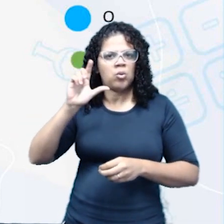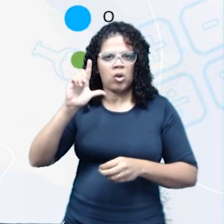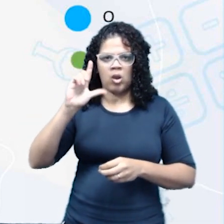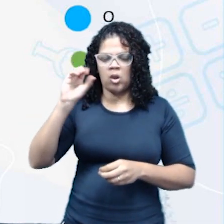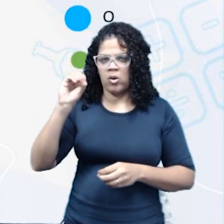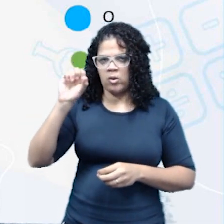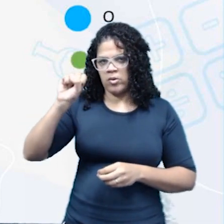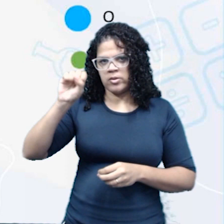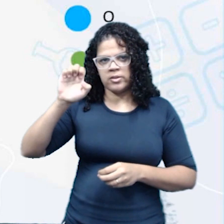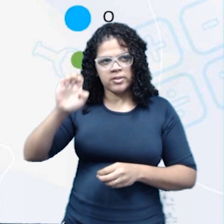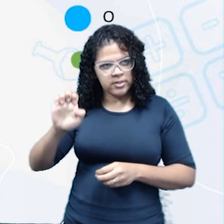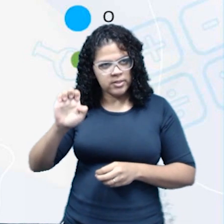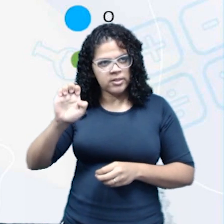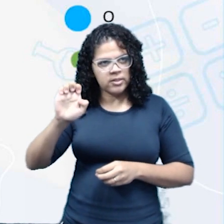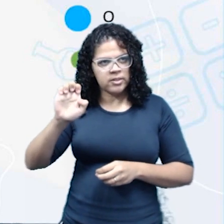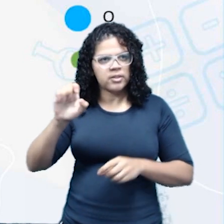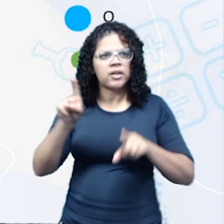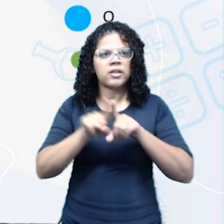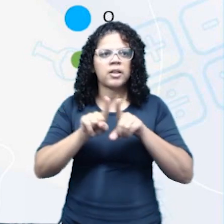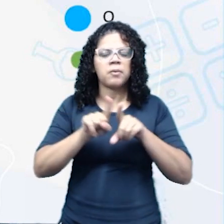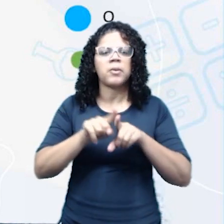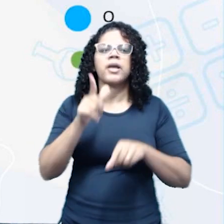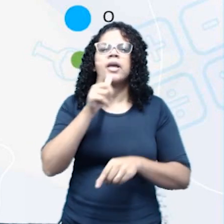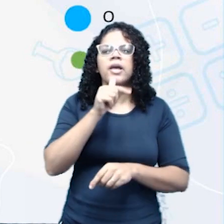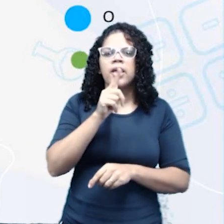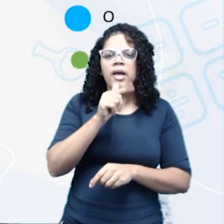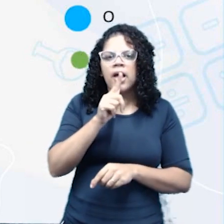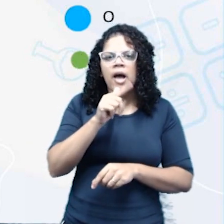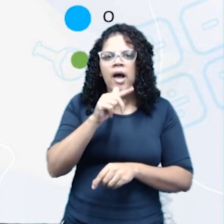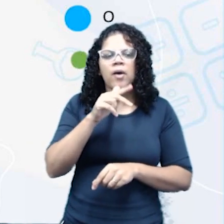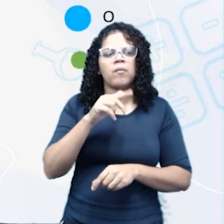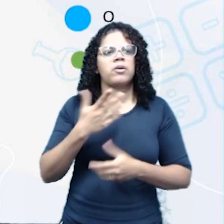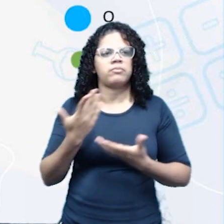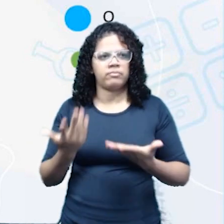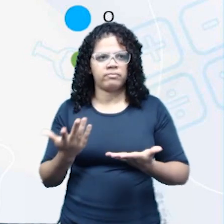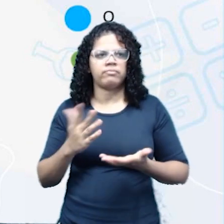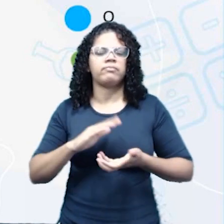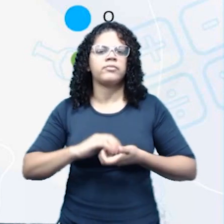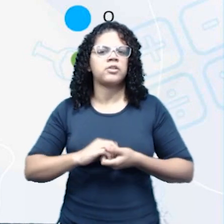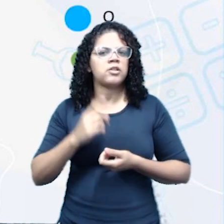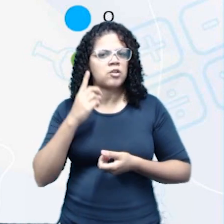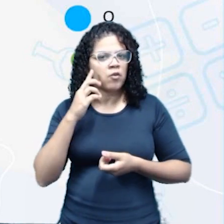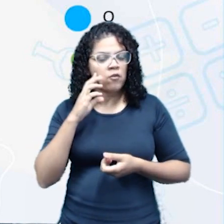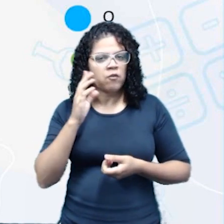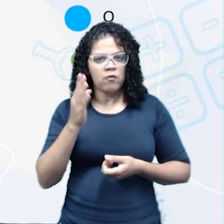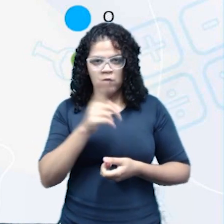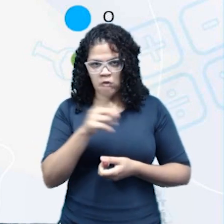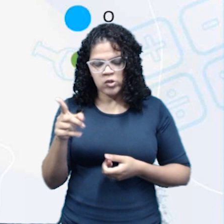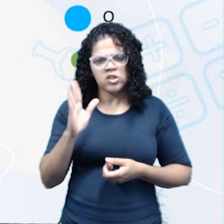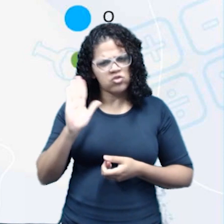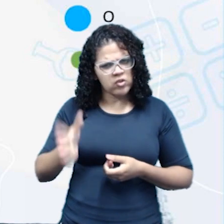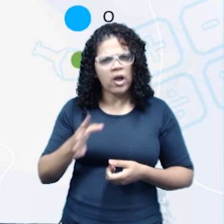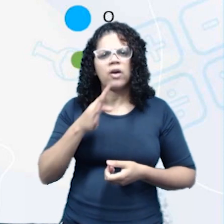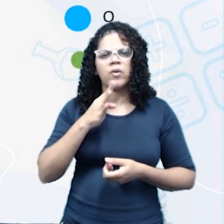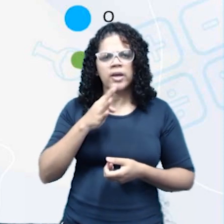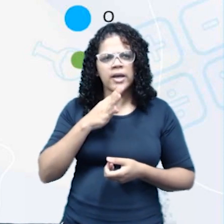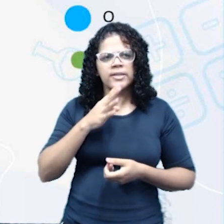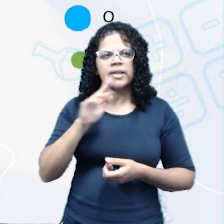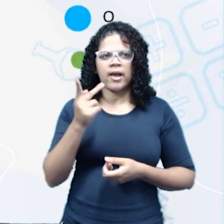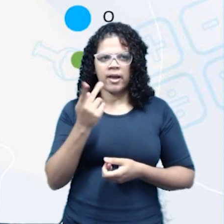C6H10O5, e a água, H2O, a mais comum. Todo mundo sabe que a fórmula da água é H2O,